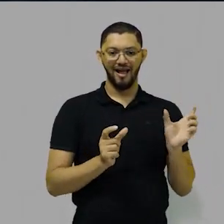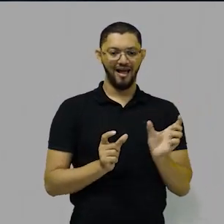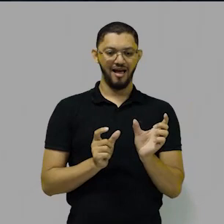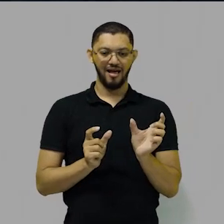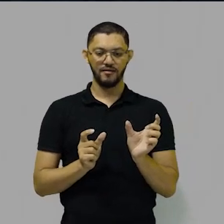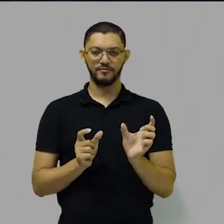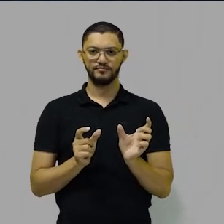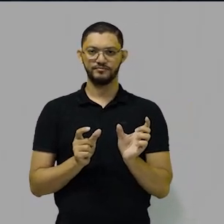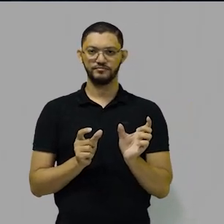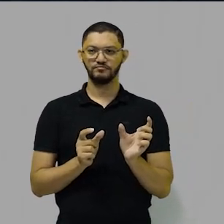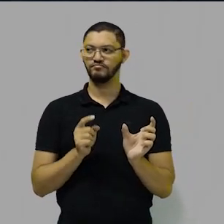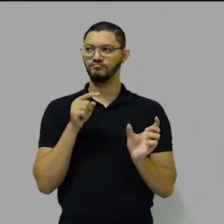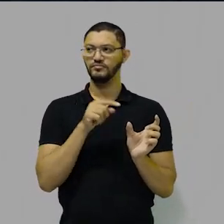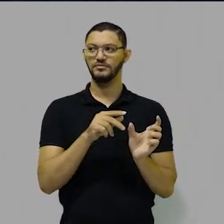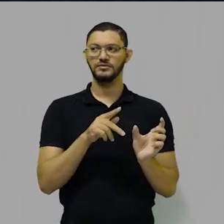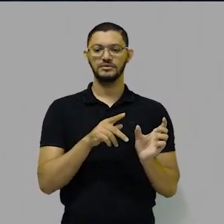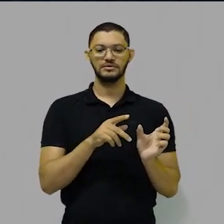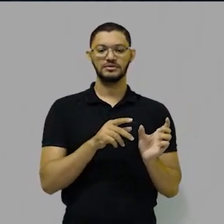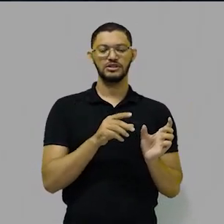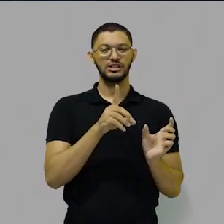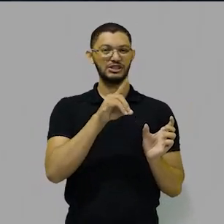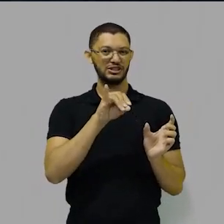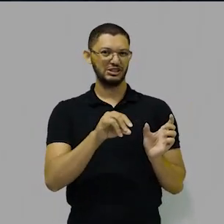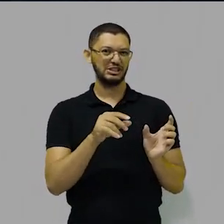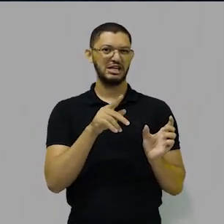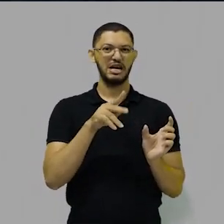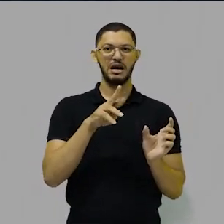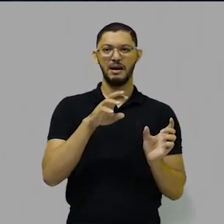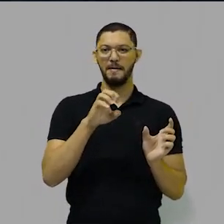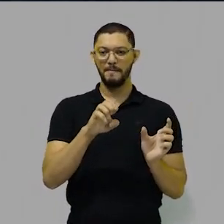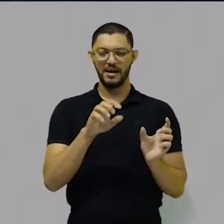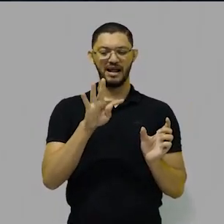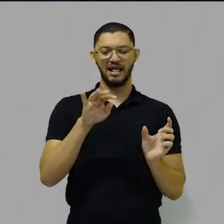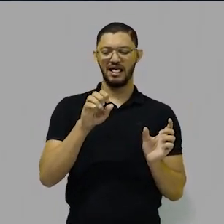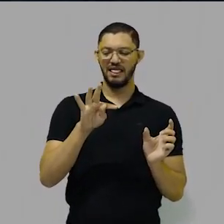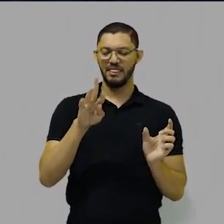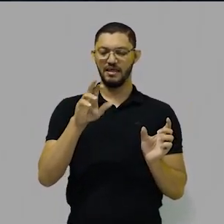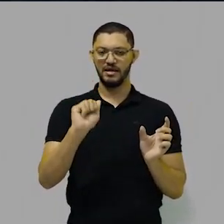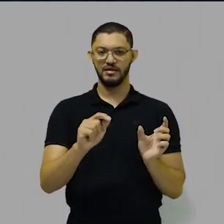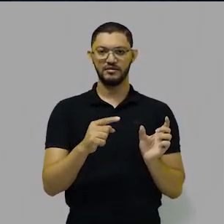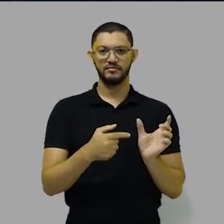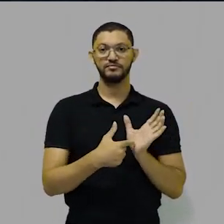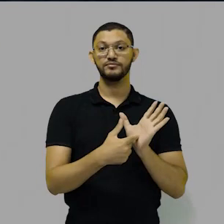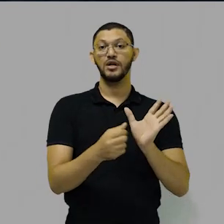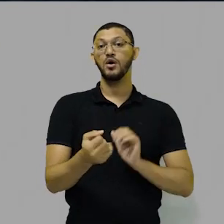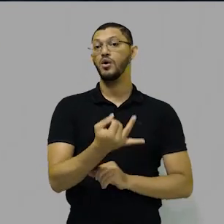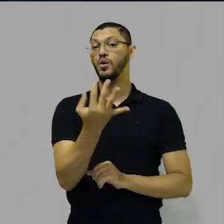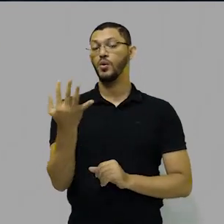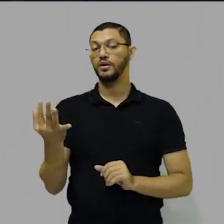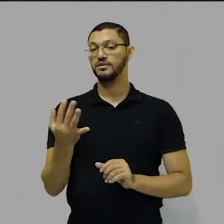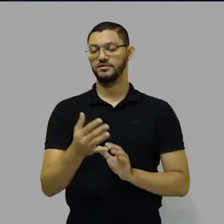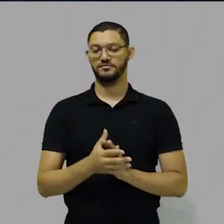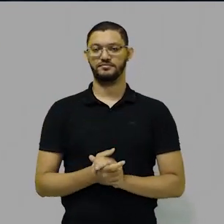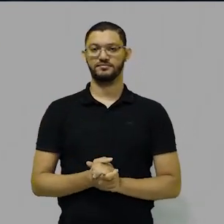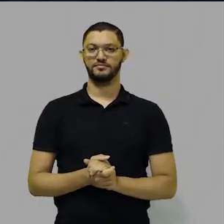prefixo di, tri, tetra, esse sim vai indicar a